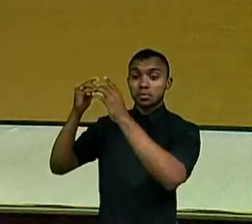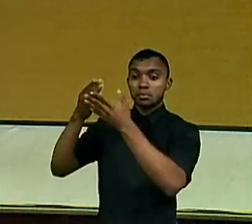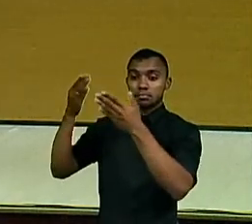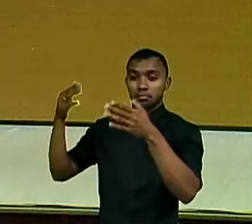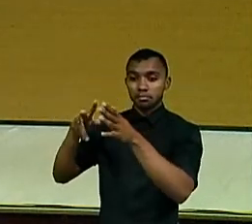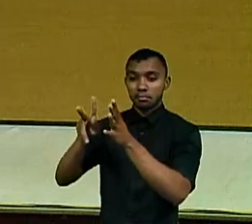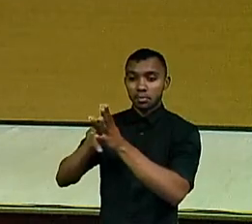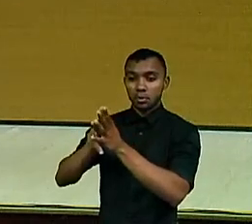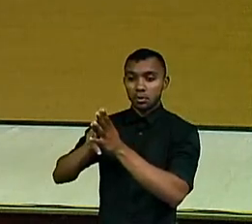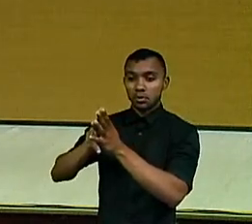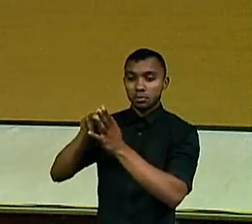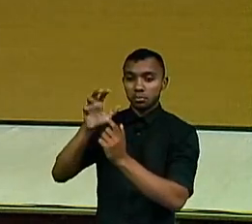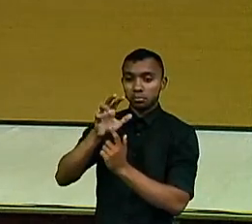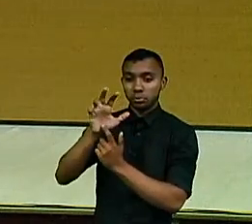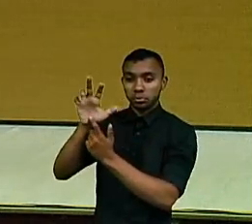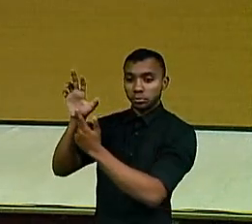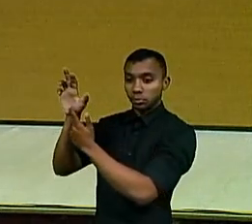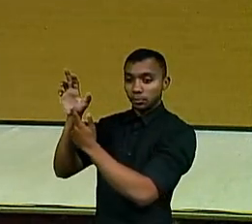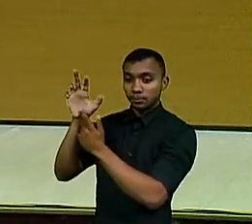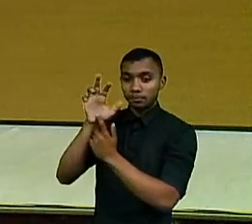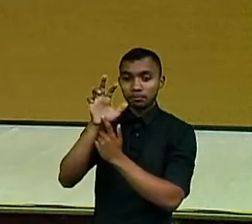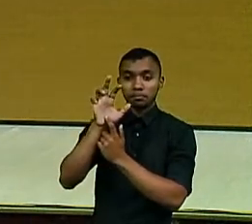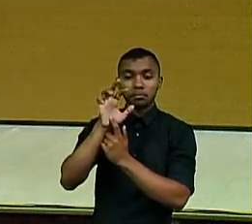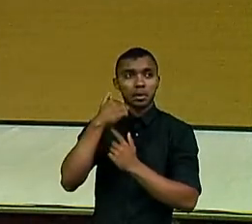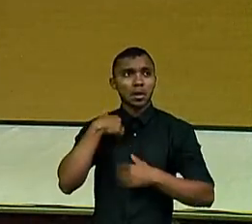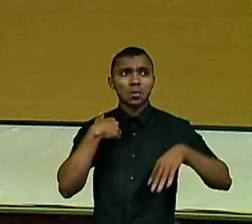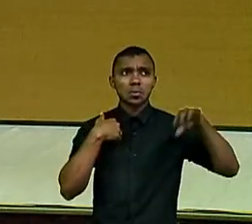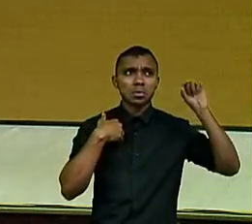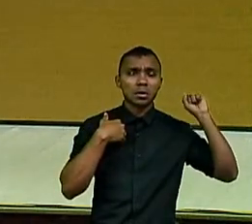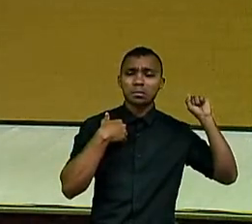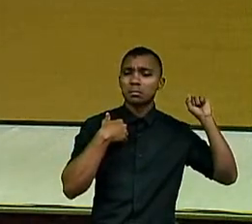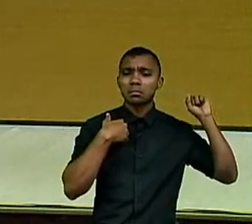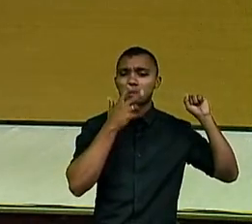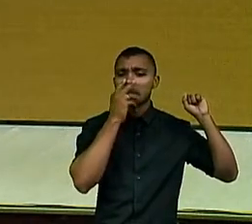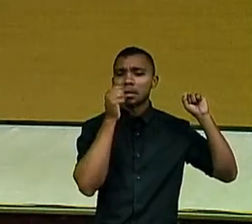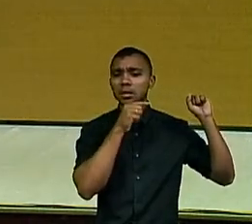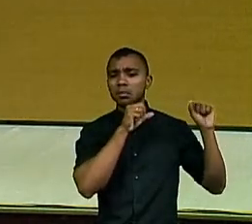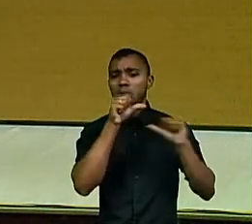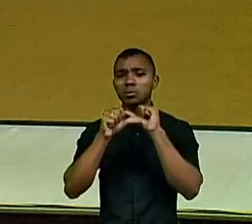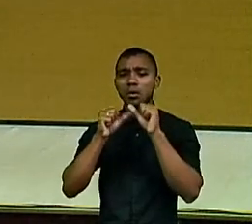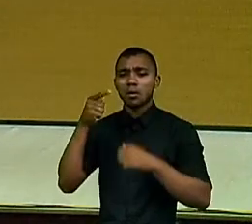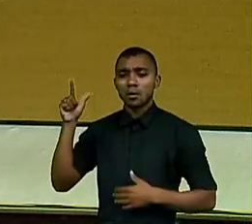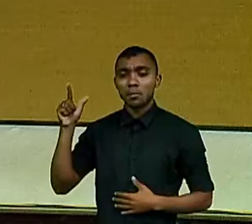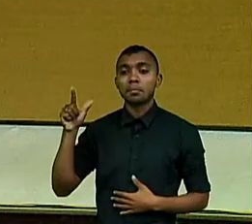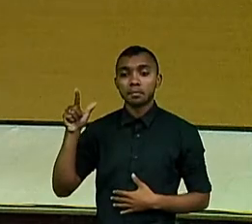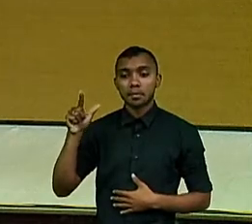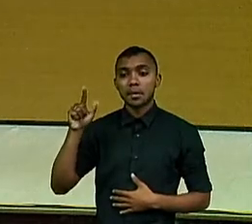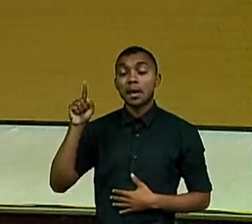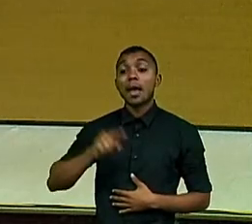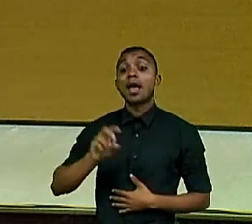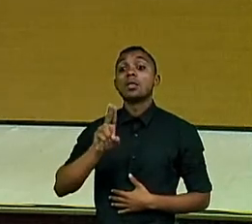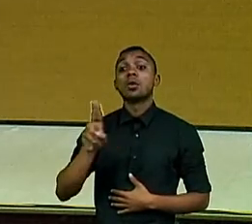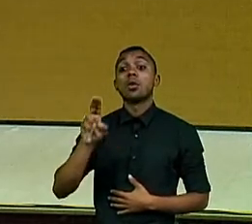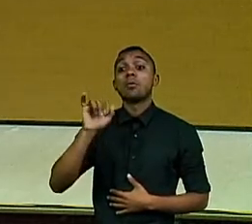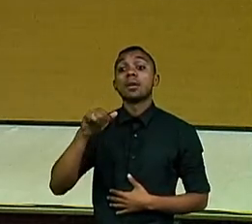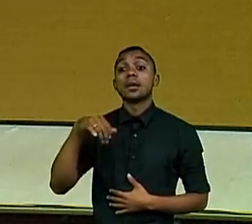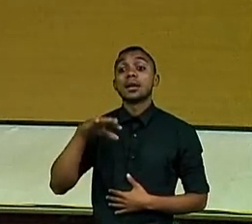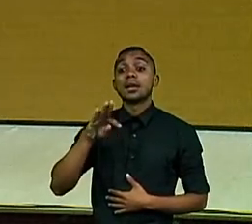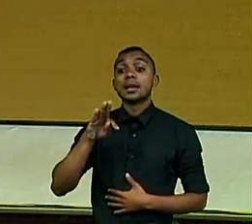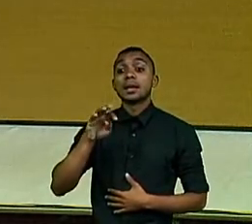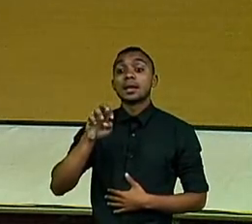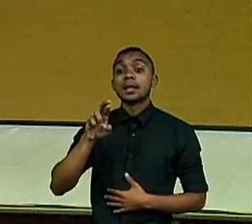de repente você deixa de ouvir o que você tava ouvindo para ouvir outra rádio Isso é uma interferência